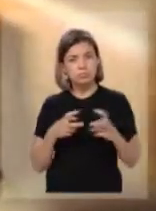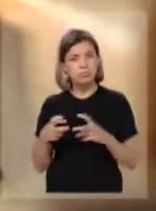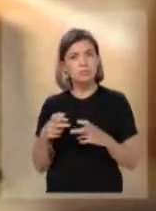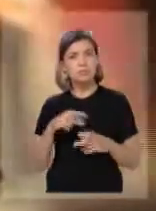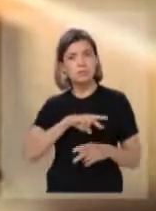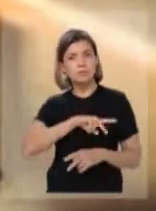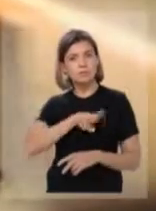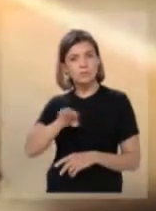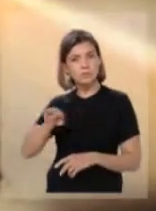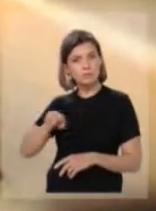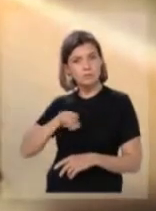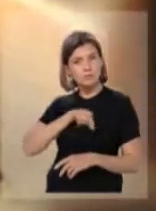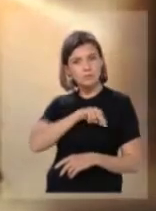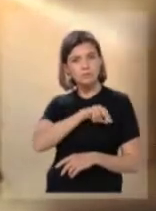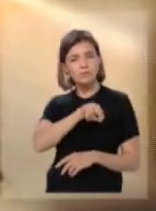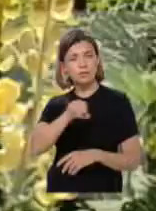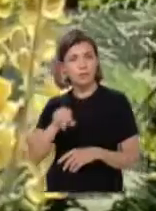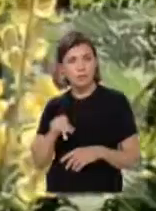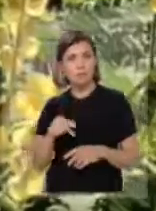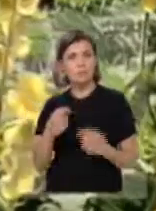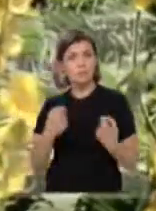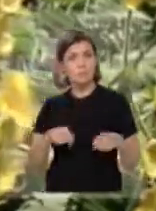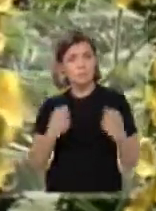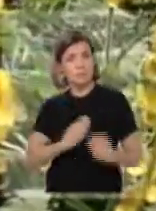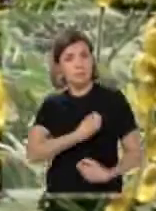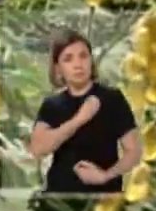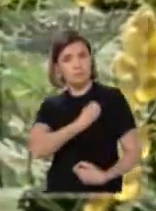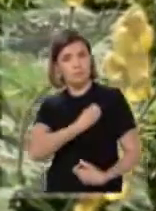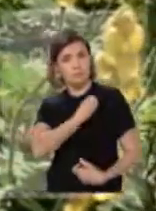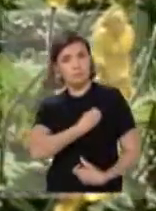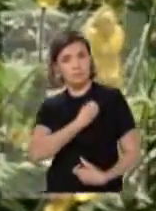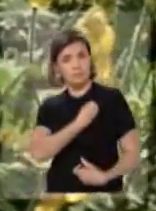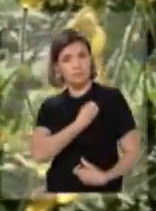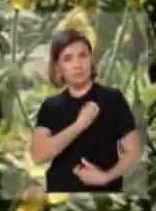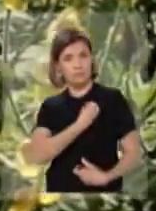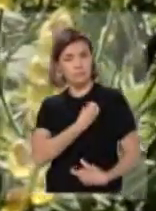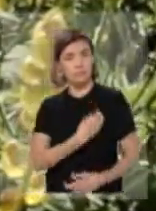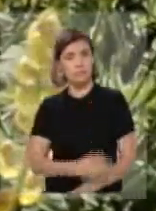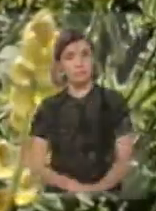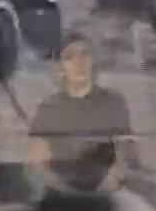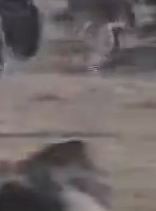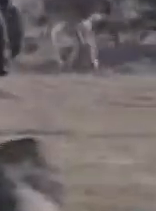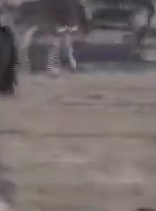redor é comum encontrarmos vários organismos realizando esses processos vitais.